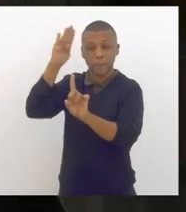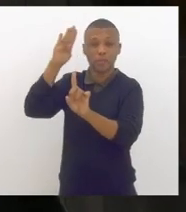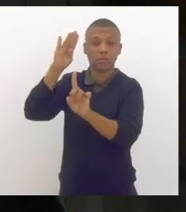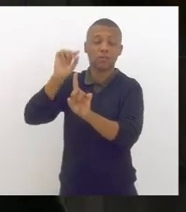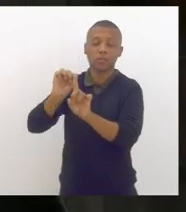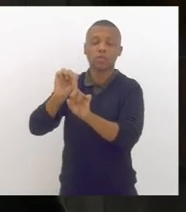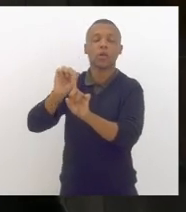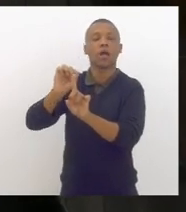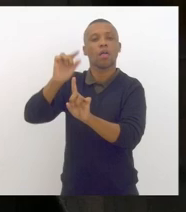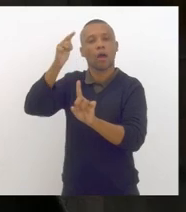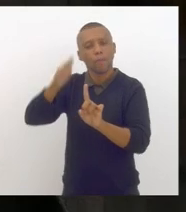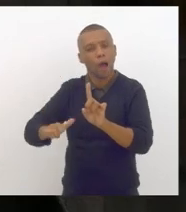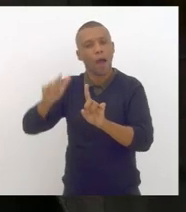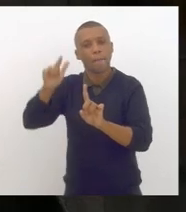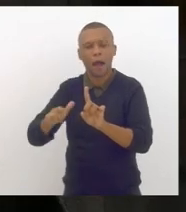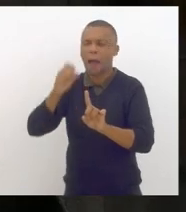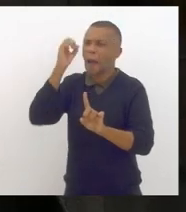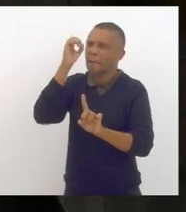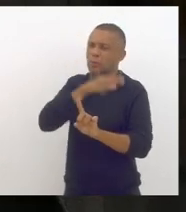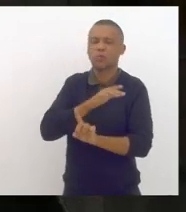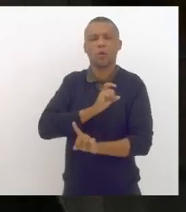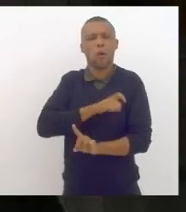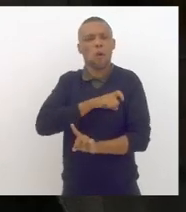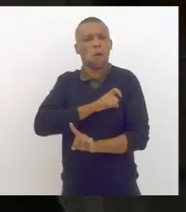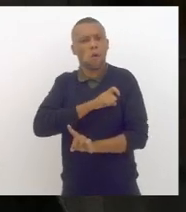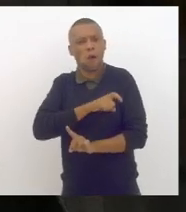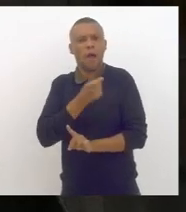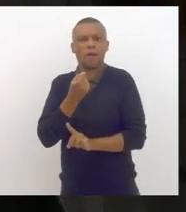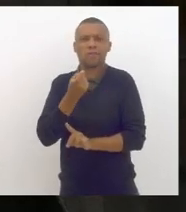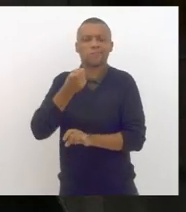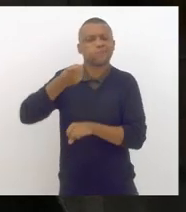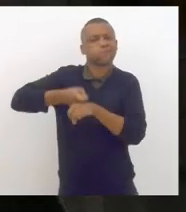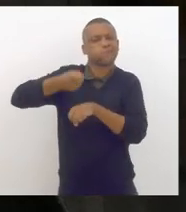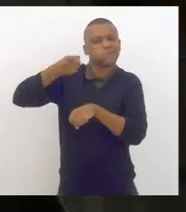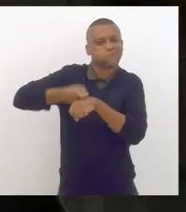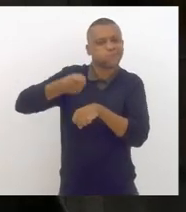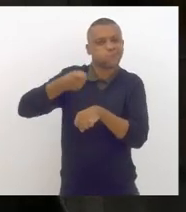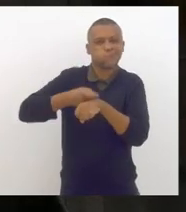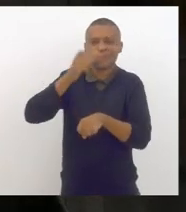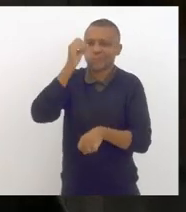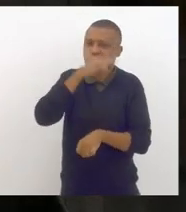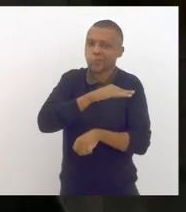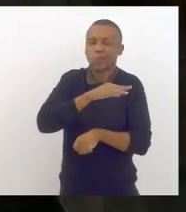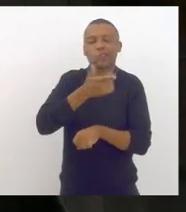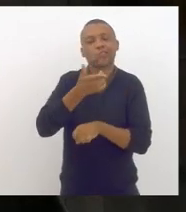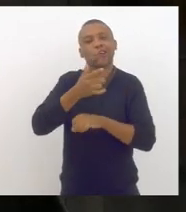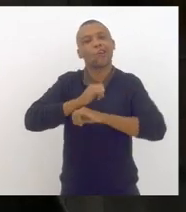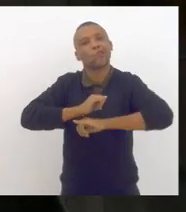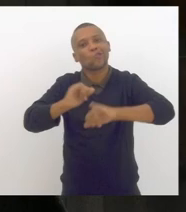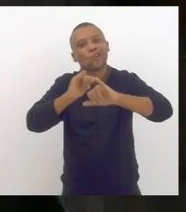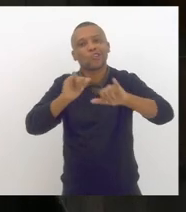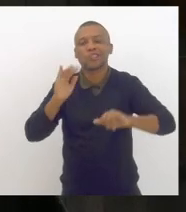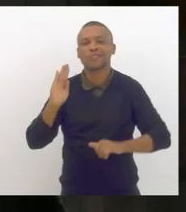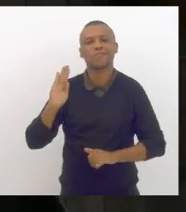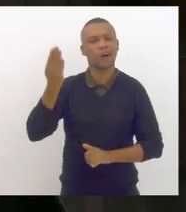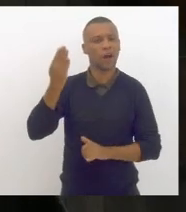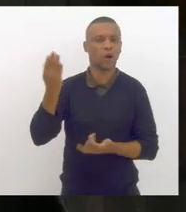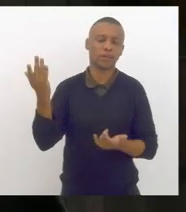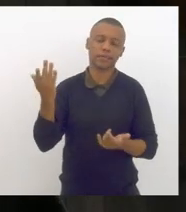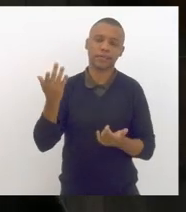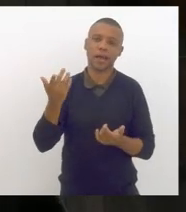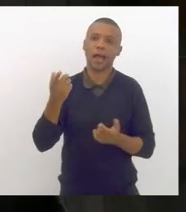recorrentes das mais absurdas eu diria até das mais abjetas é notícias falsas é muito grave